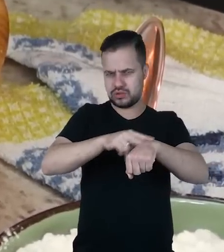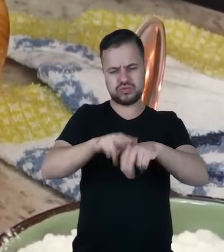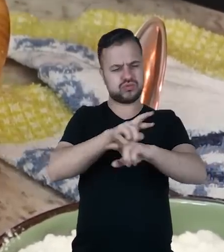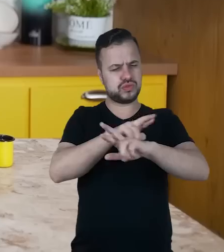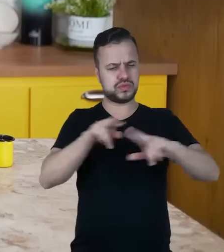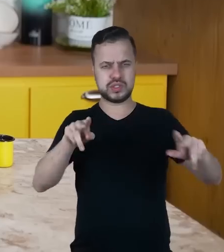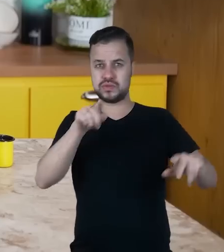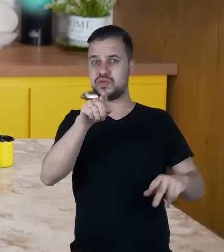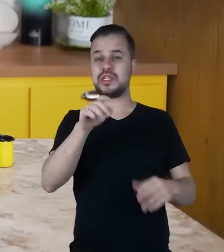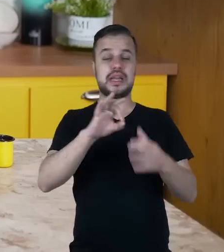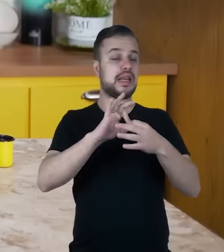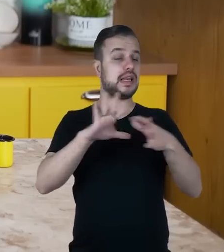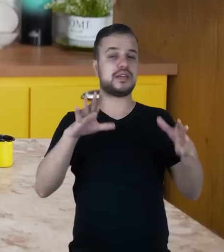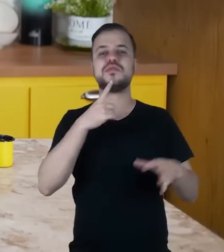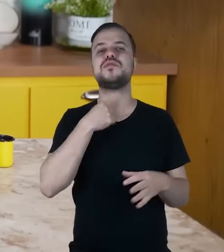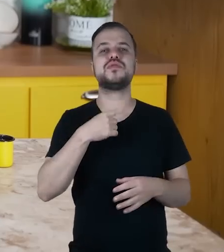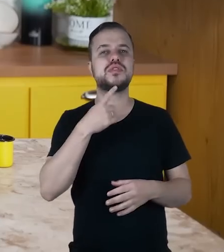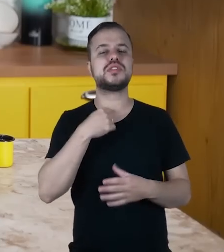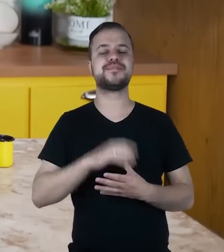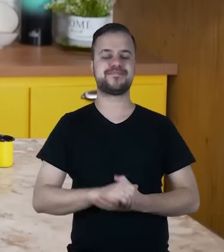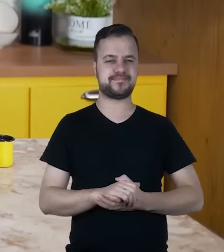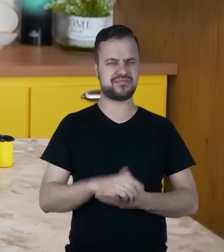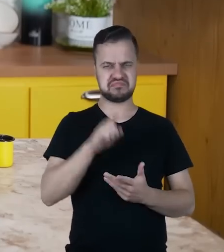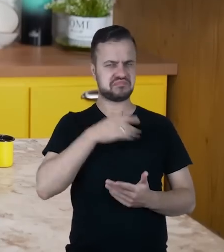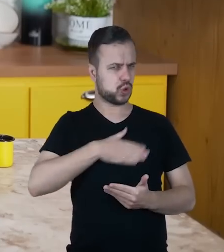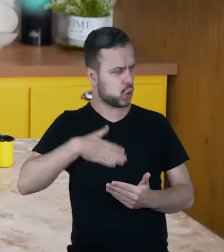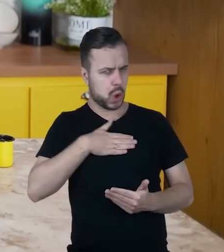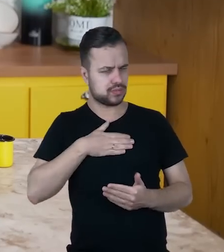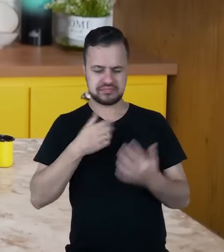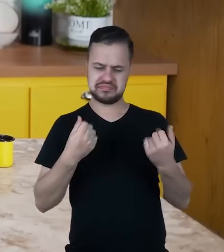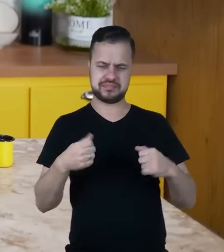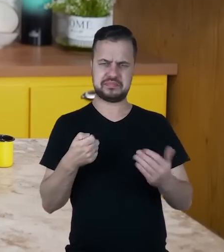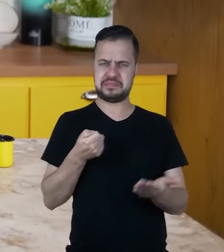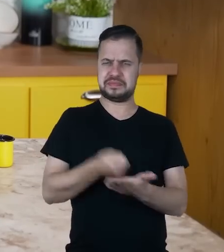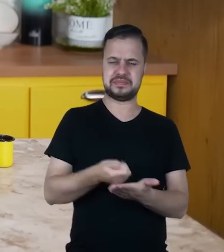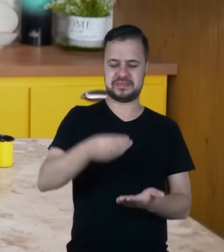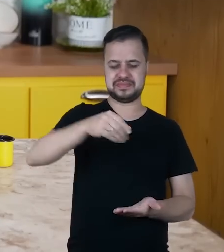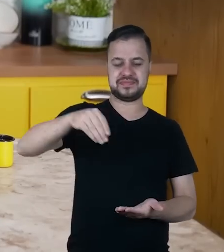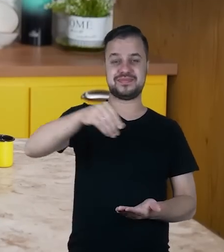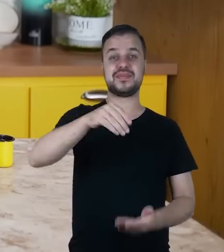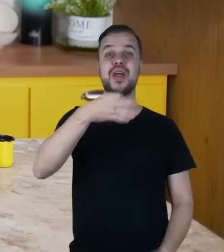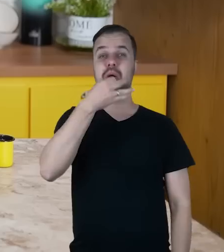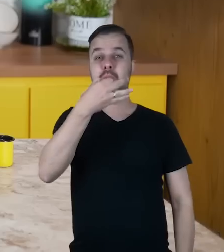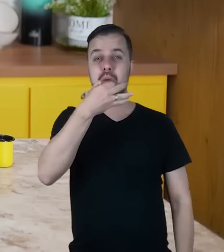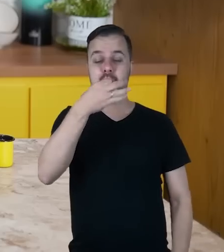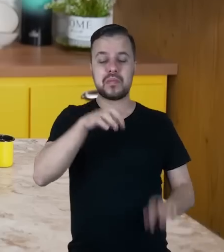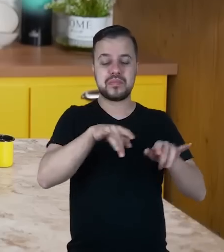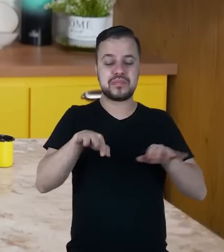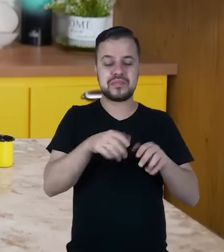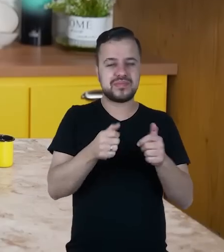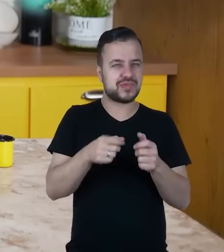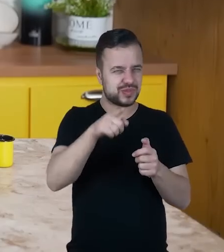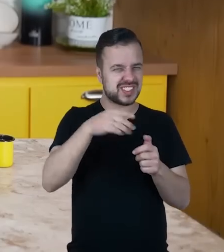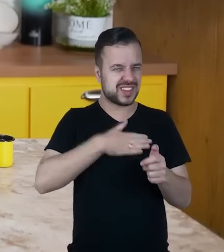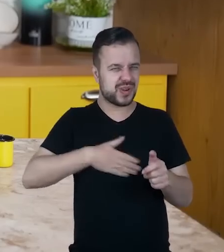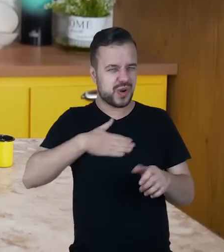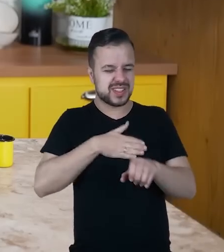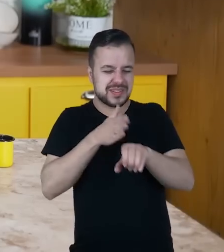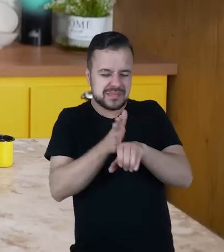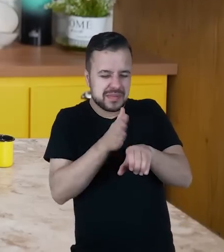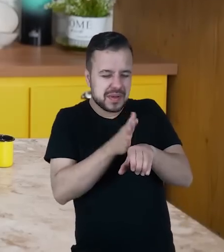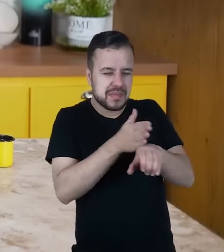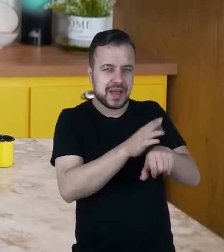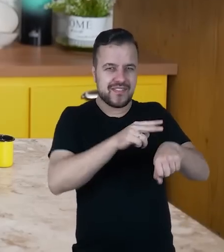bom? Caso você gosta, você coloca. Se você não gosta, você não coloca. Já comenta aí embaixo se você gosta de cheiro verde,